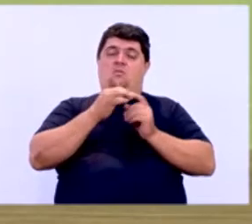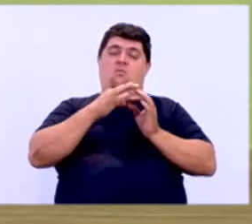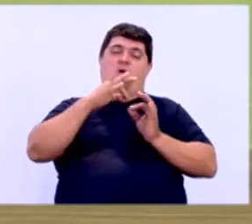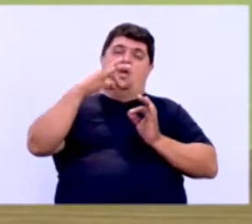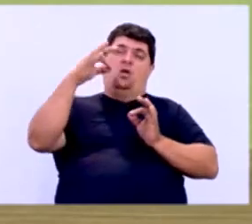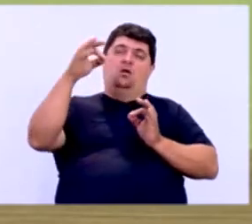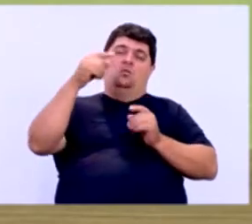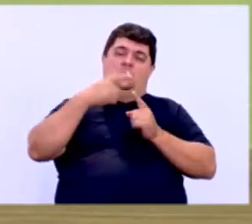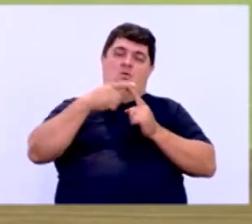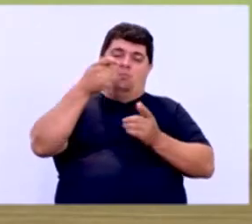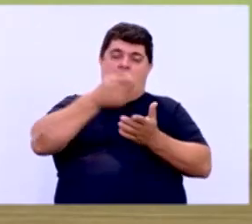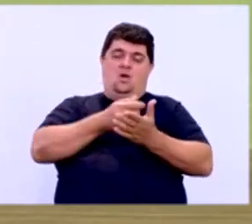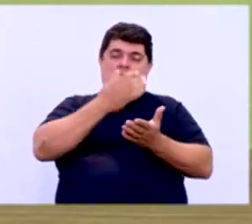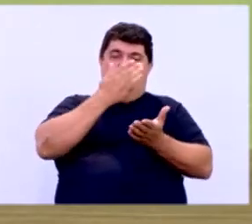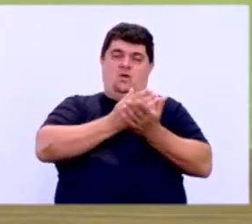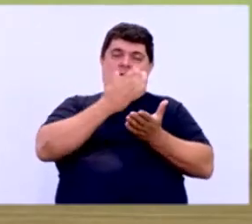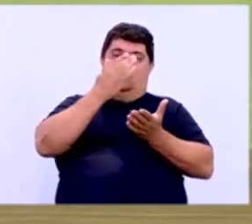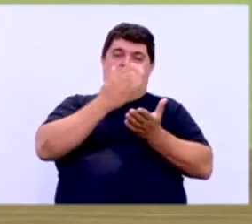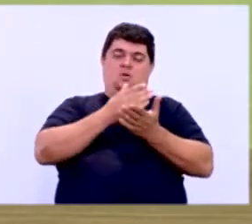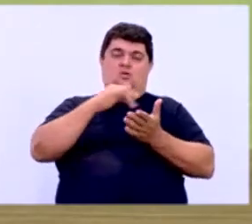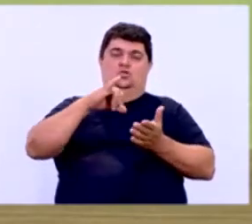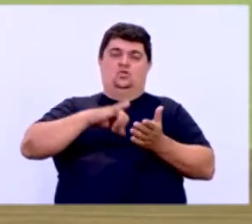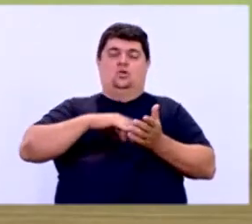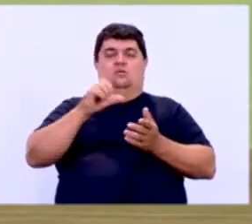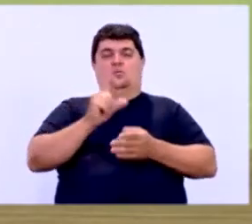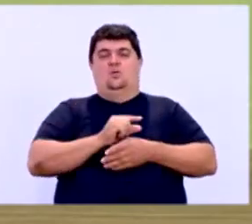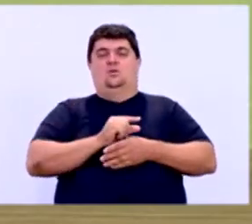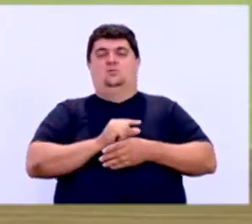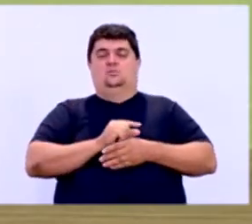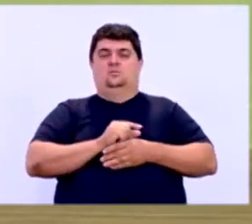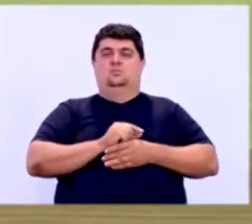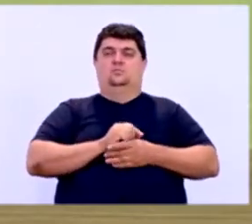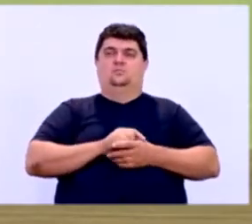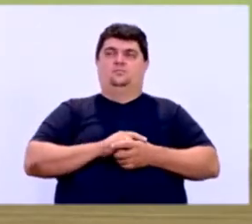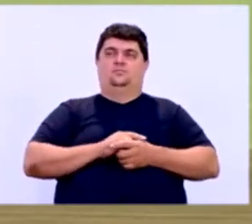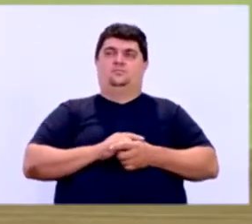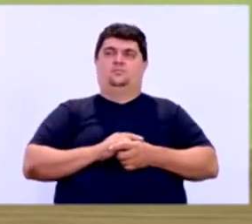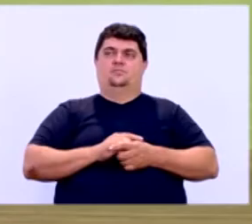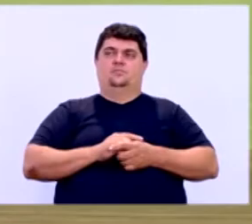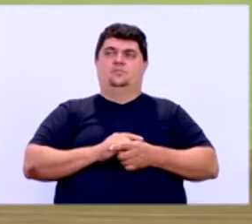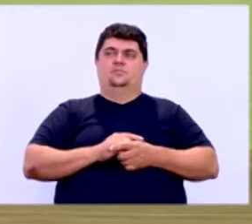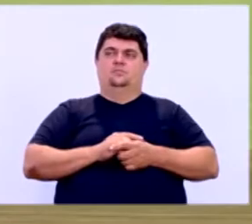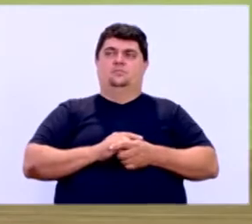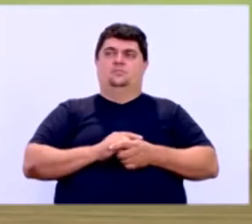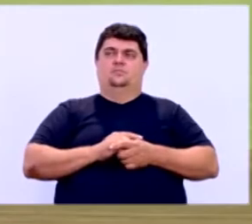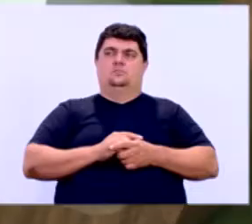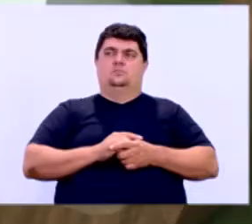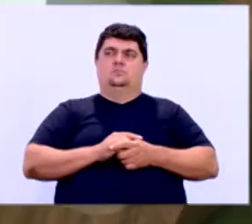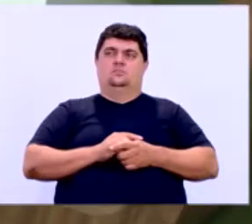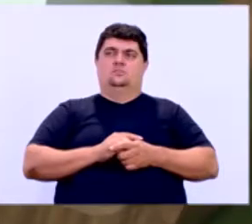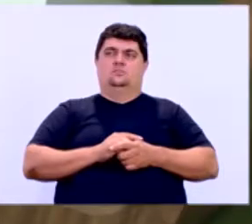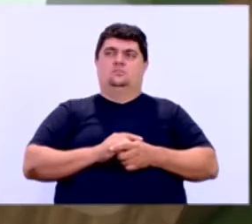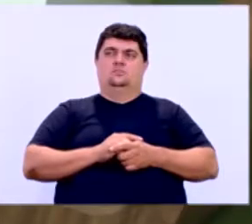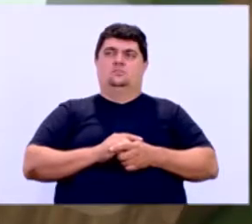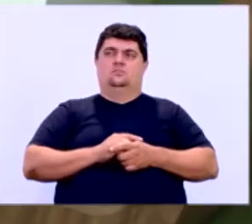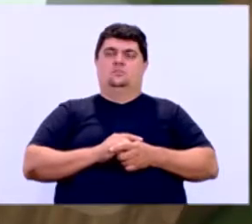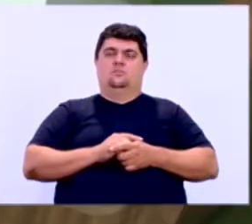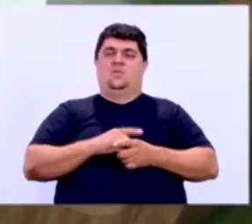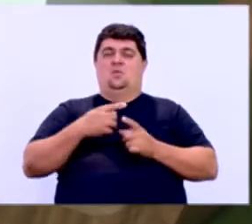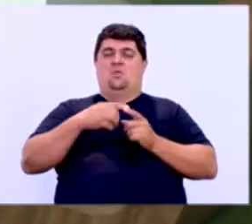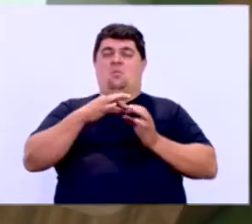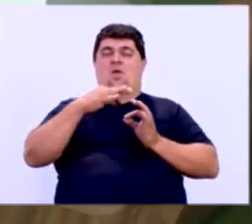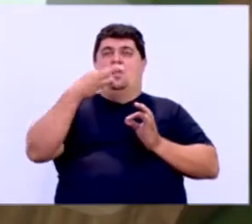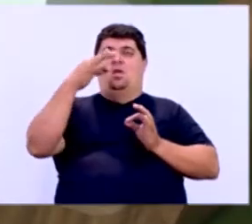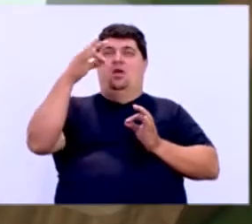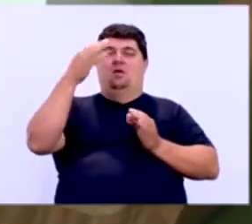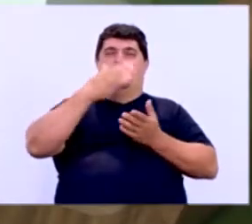pagadas parcelas, que o impacto disso mês a mês vai ser sentido de uma maneira mais branda. É legal, isso é diluído a longo prazo, né?